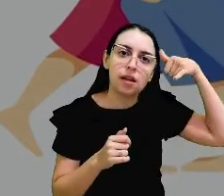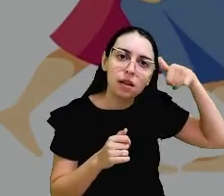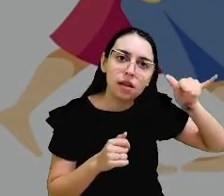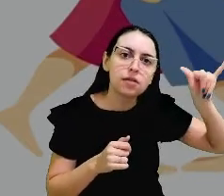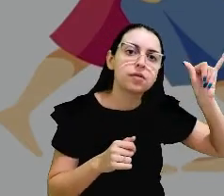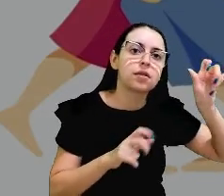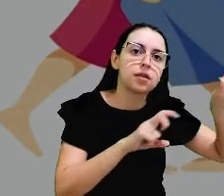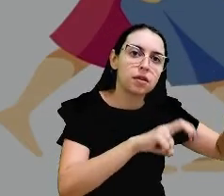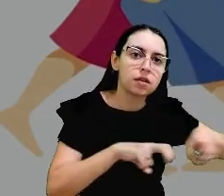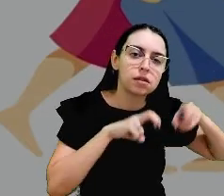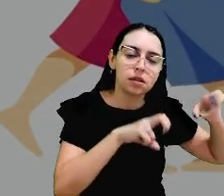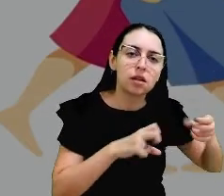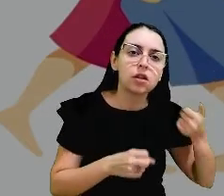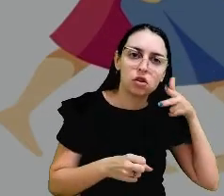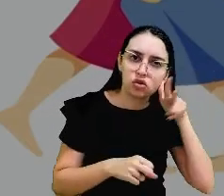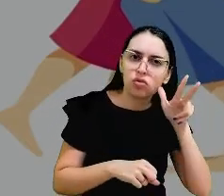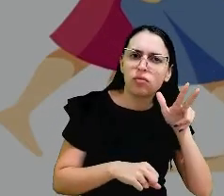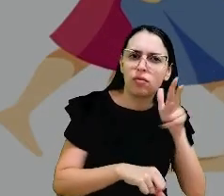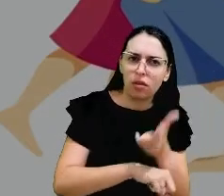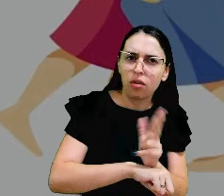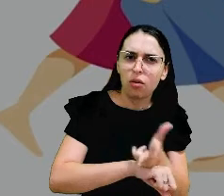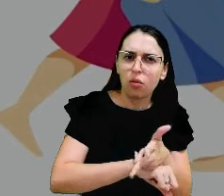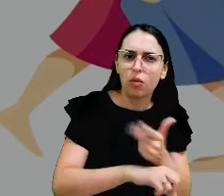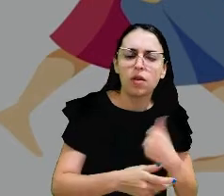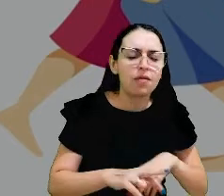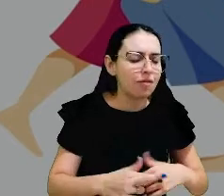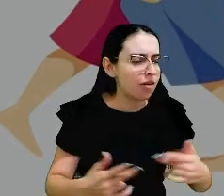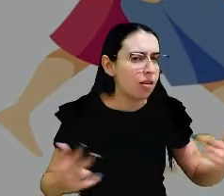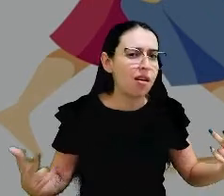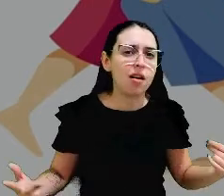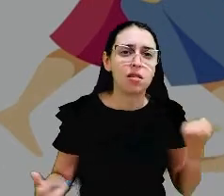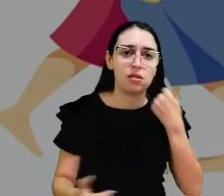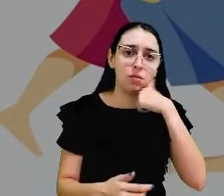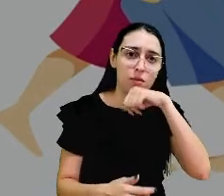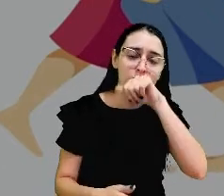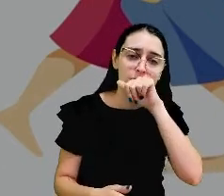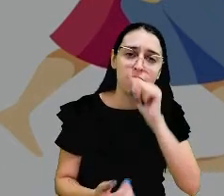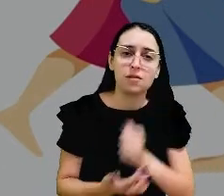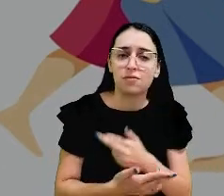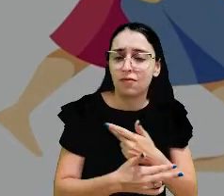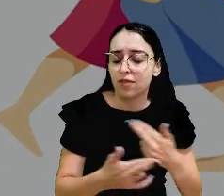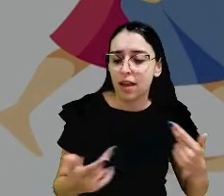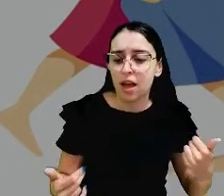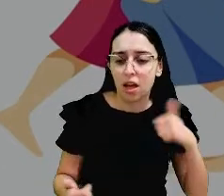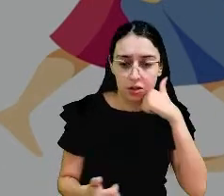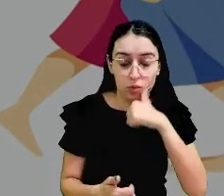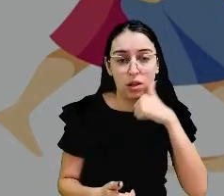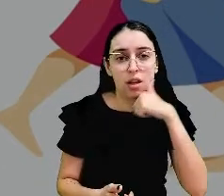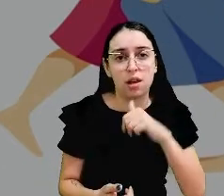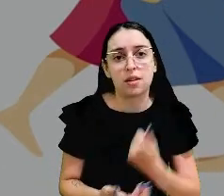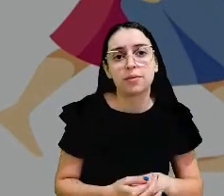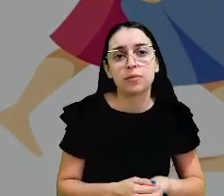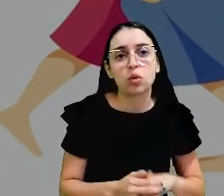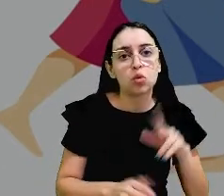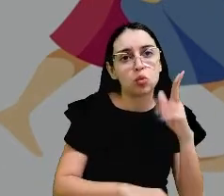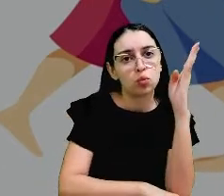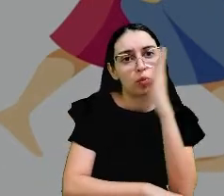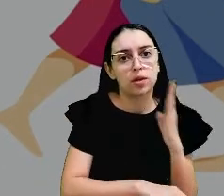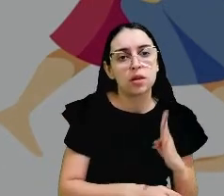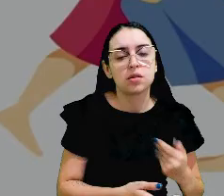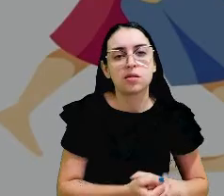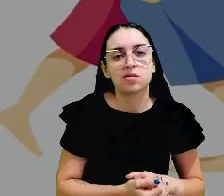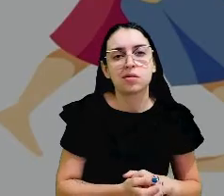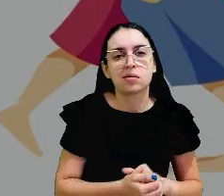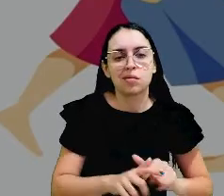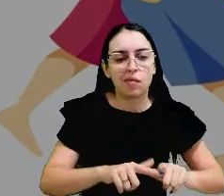viu no documentário, eu tenho várias mães, como várias mulheres. O Brasil é